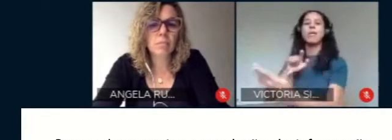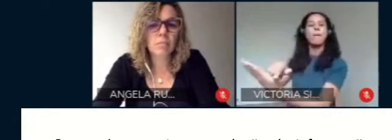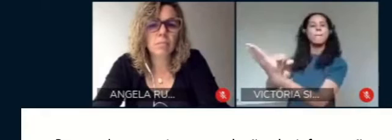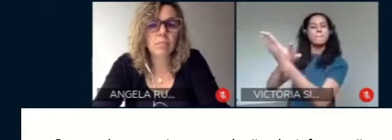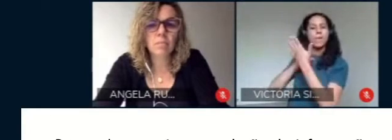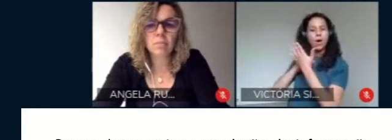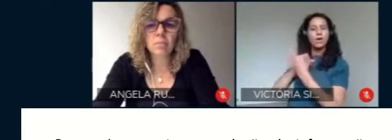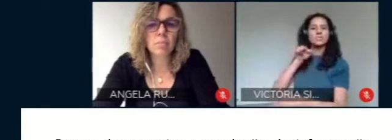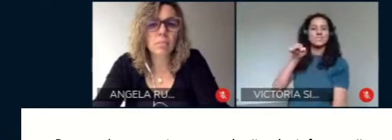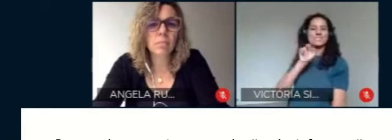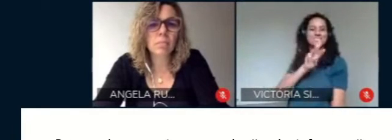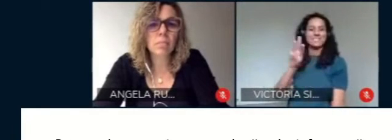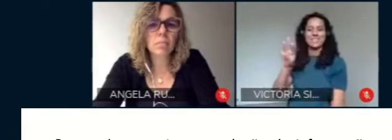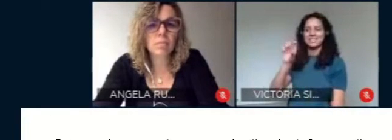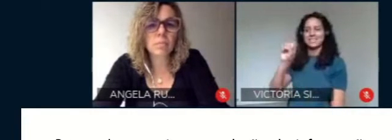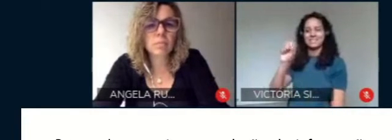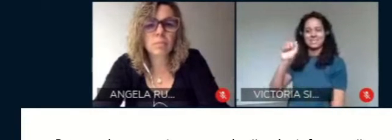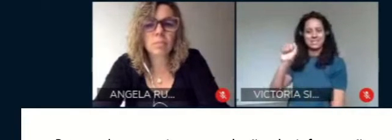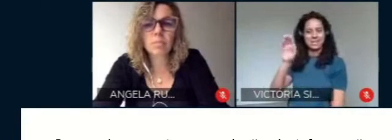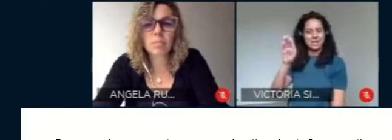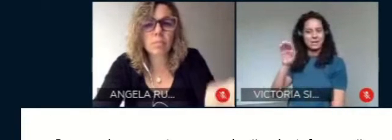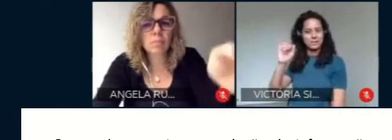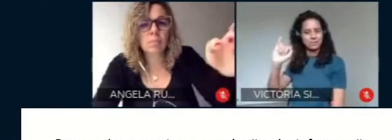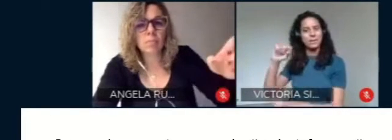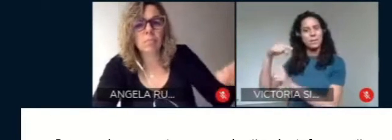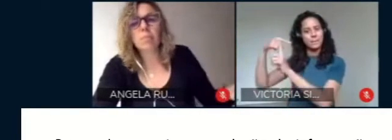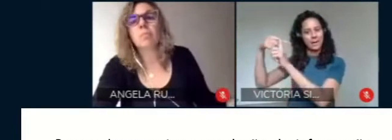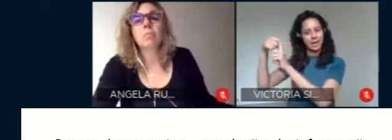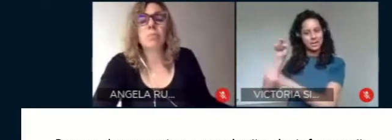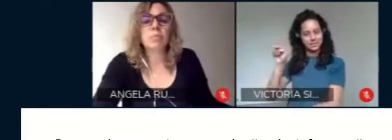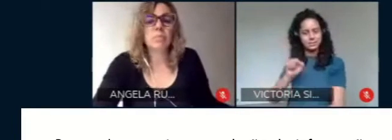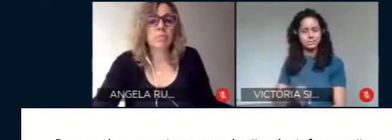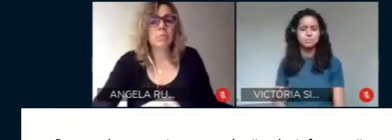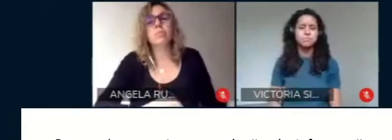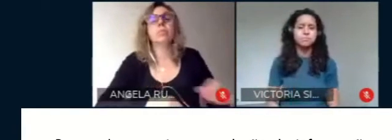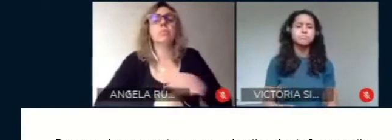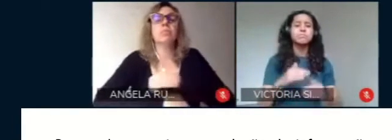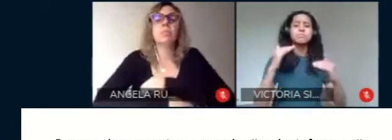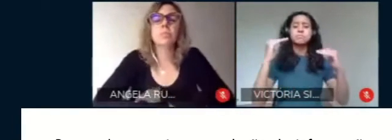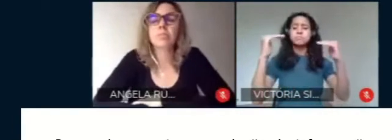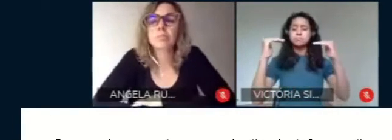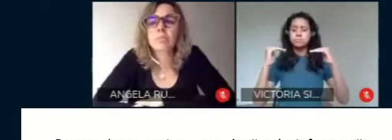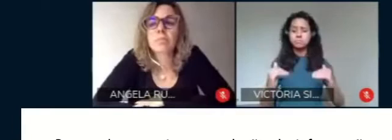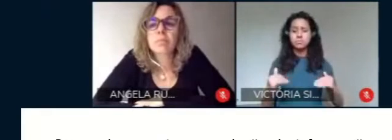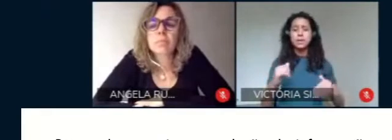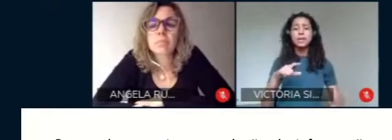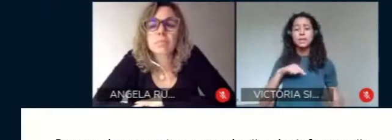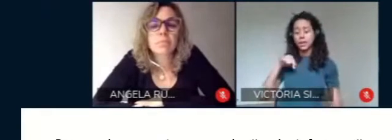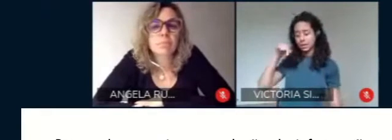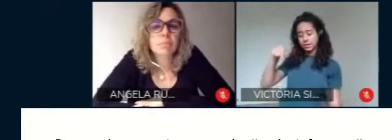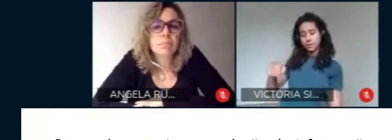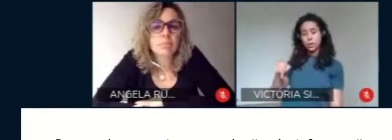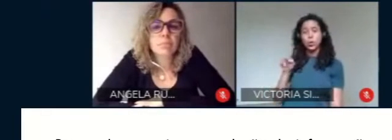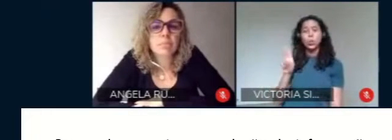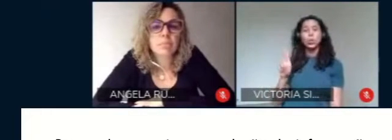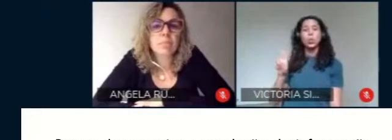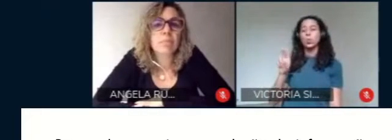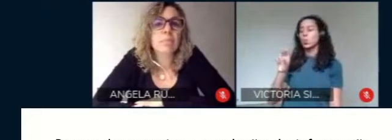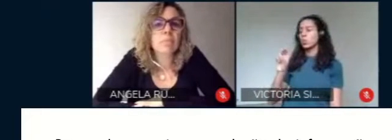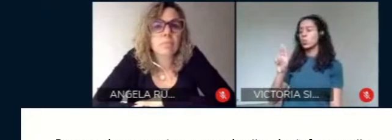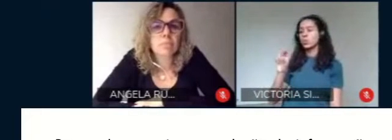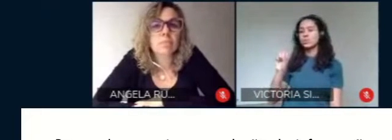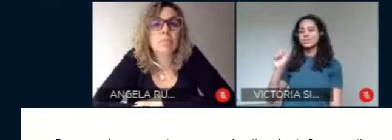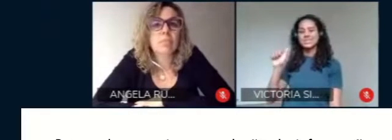ele está. Depois você tem a parte de usar, que sempre a gente tenta trabalhar o Super 8 ou esses